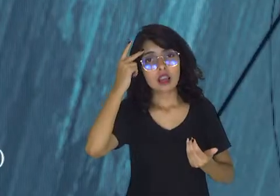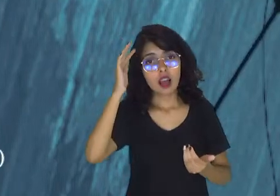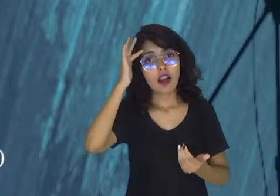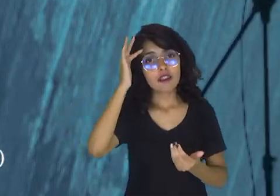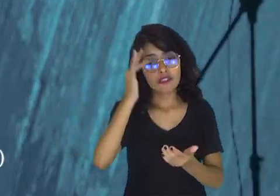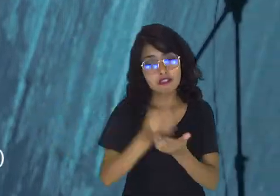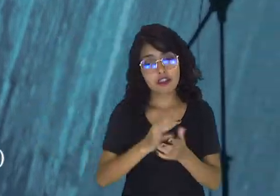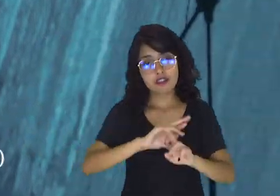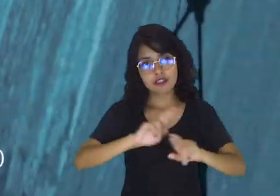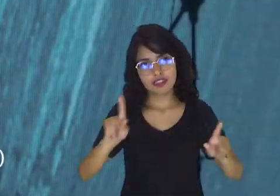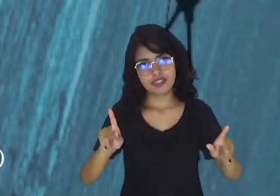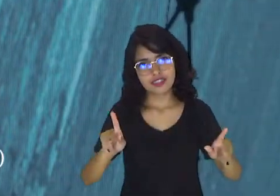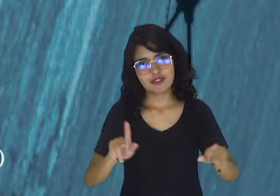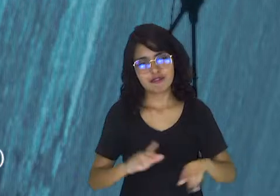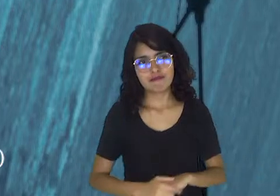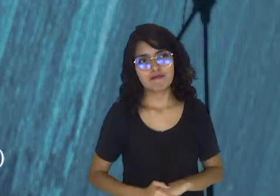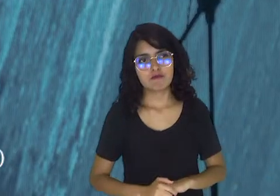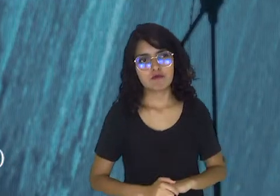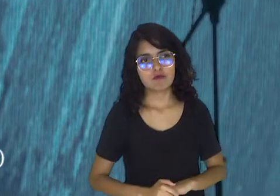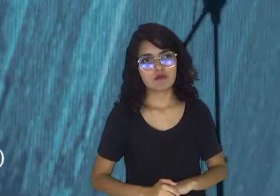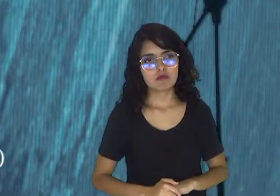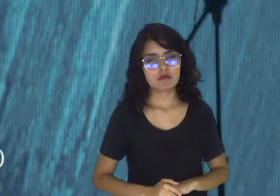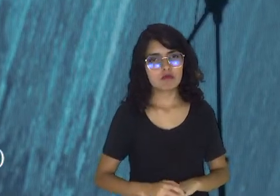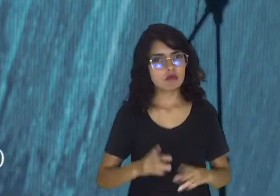Olha aqui,